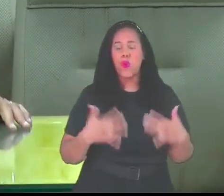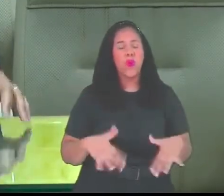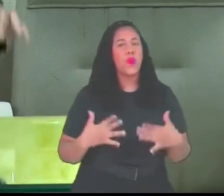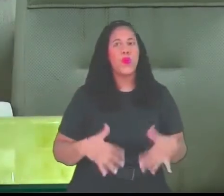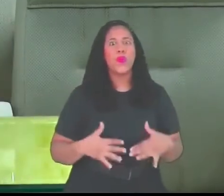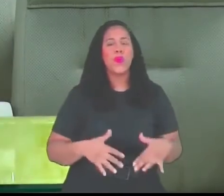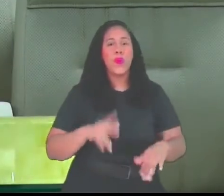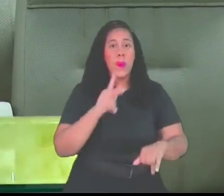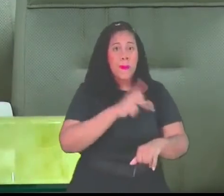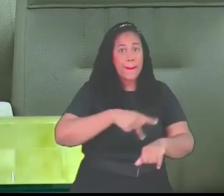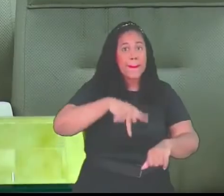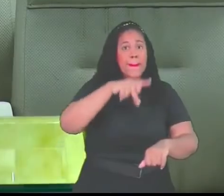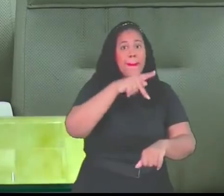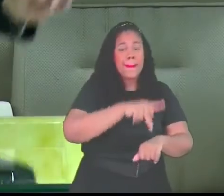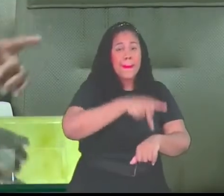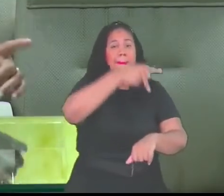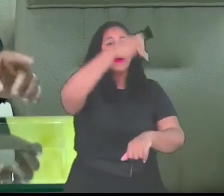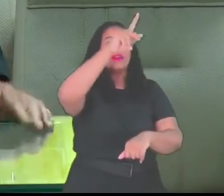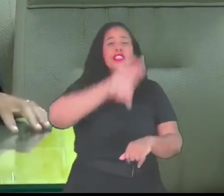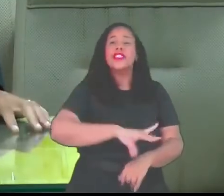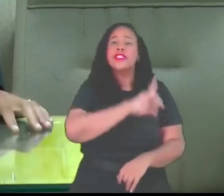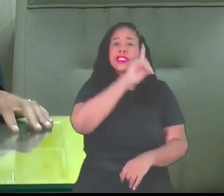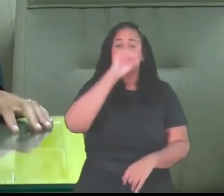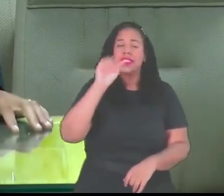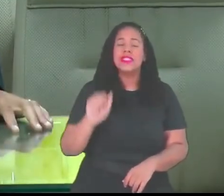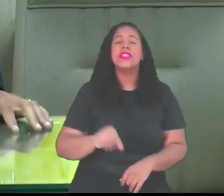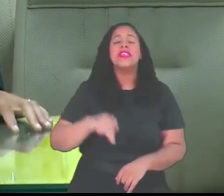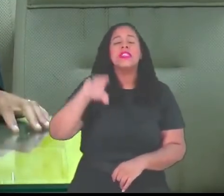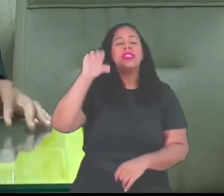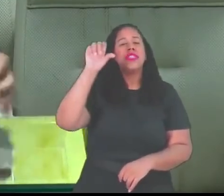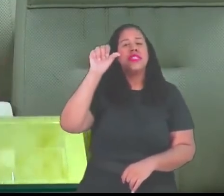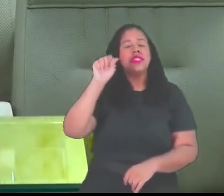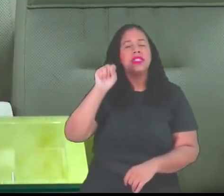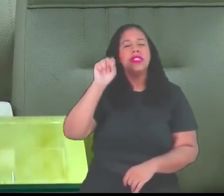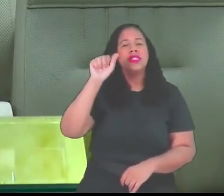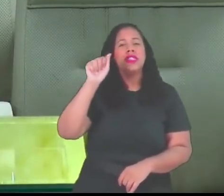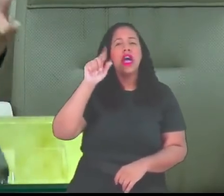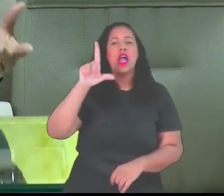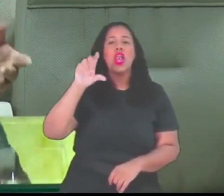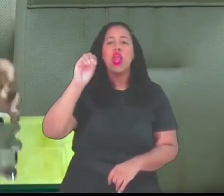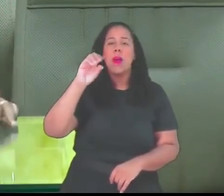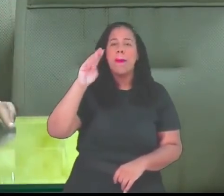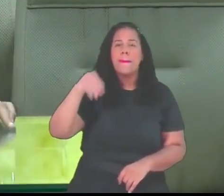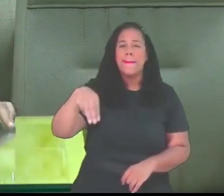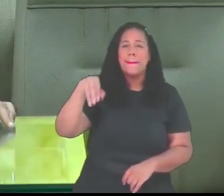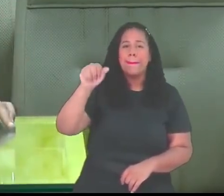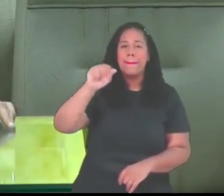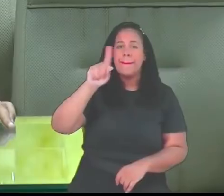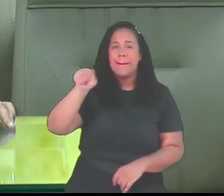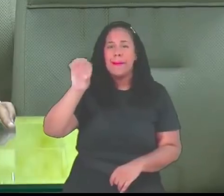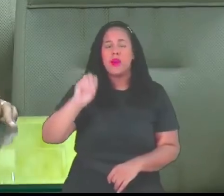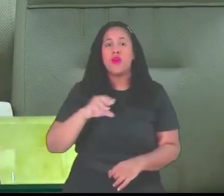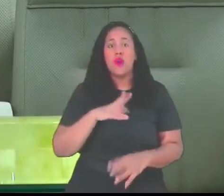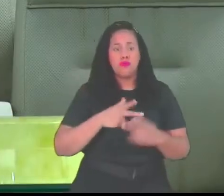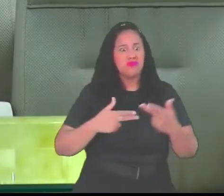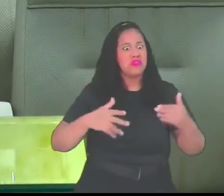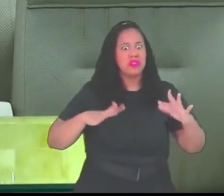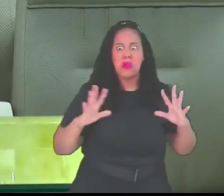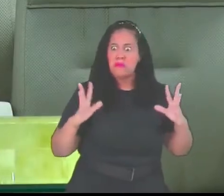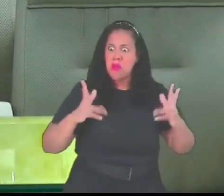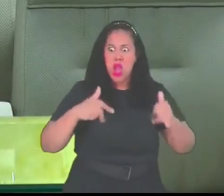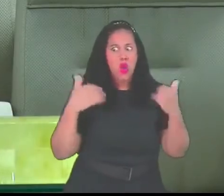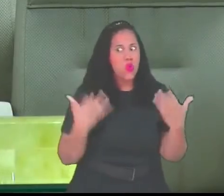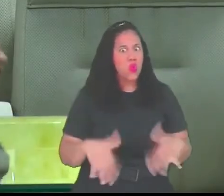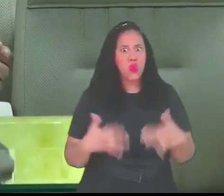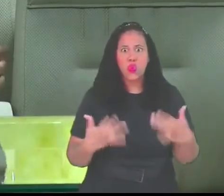como a Páscoa no dias de Salomão. Uma coisa impressionante. Ele organizou